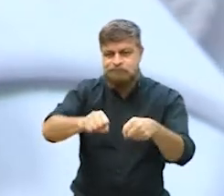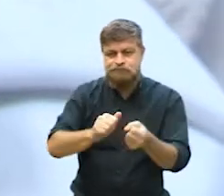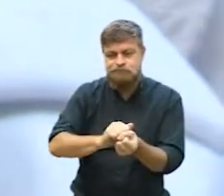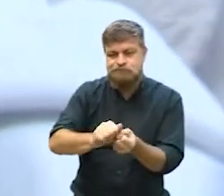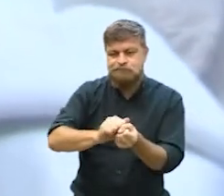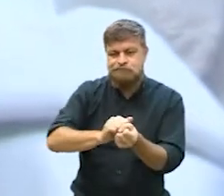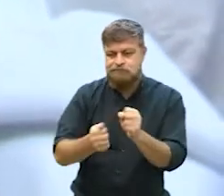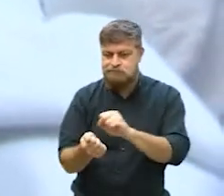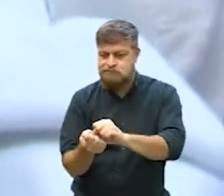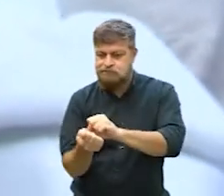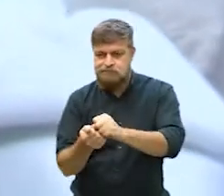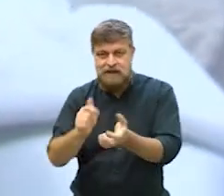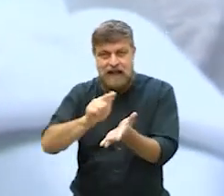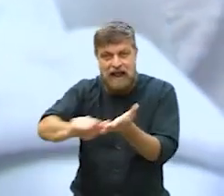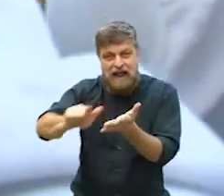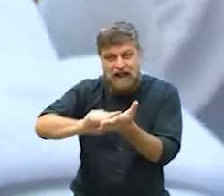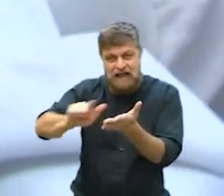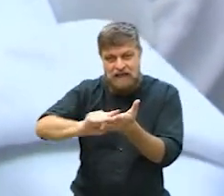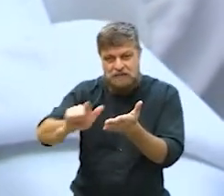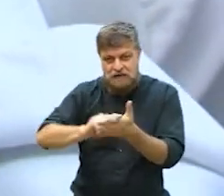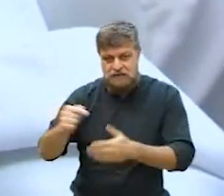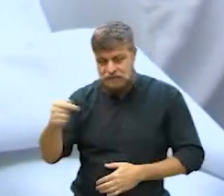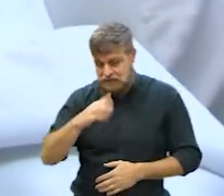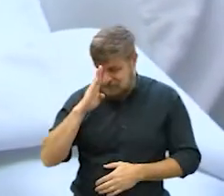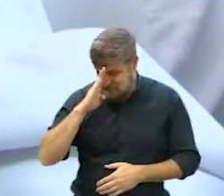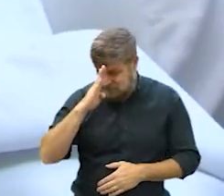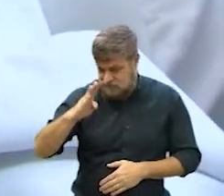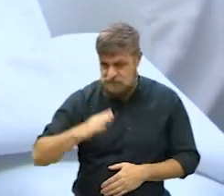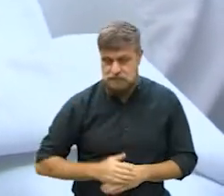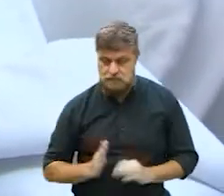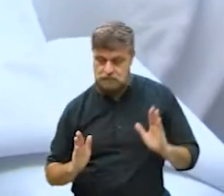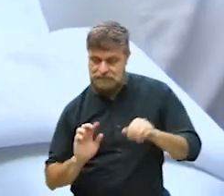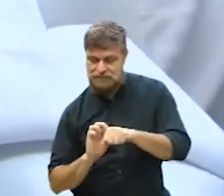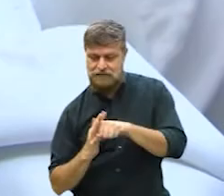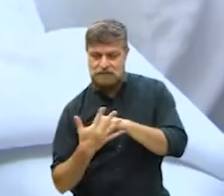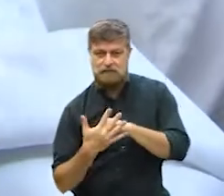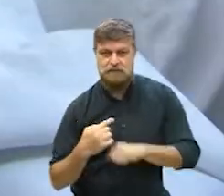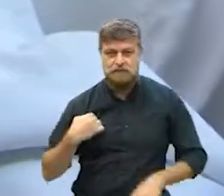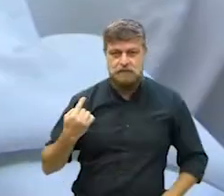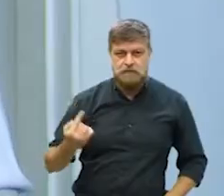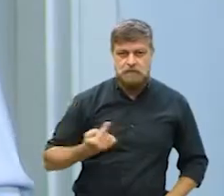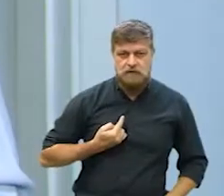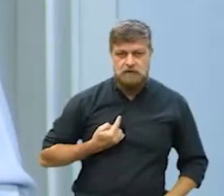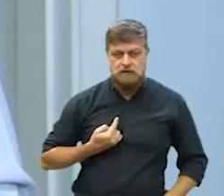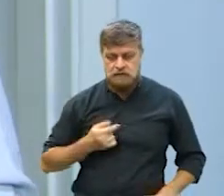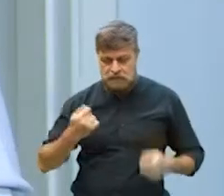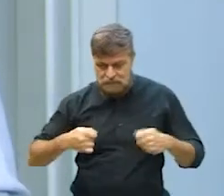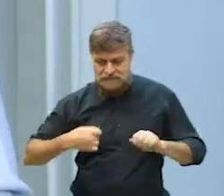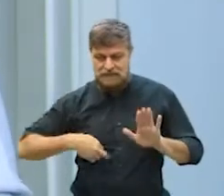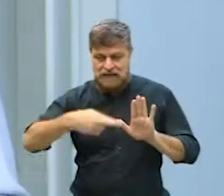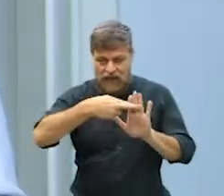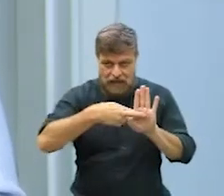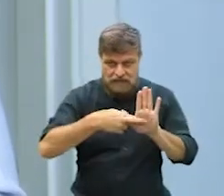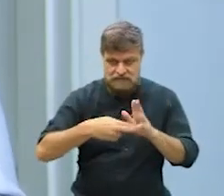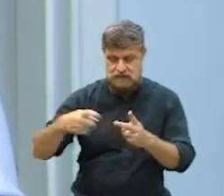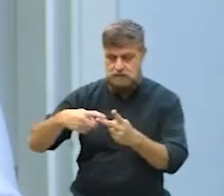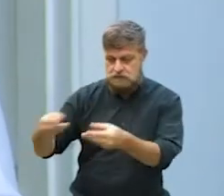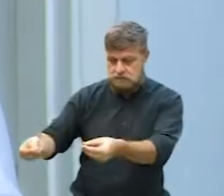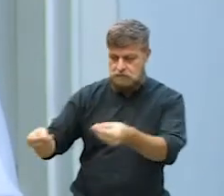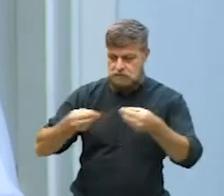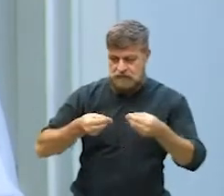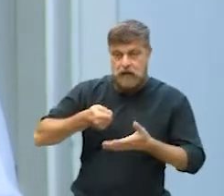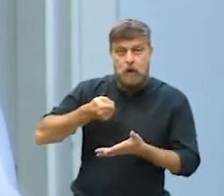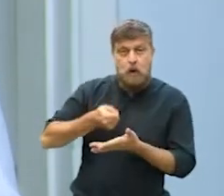patas. Sucesso entre os tutores, principalmente neste período de pandemia. A gente não manipula nada se não tiver a